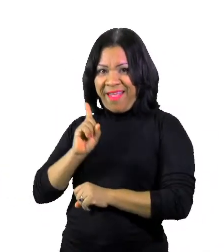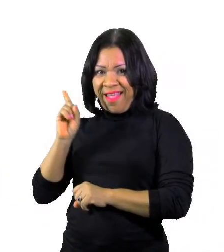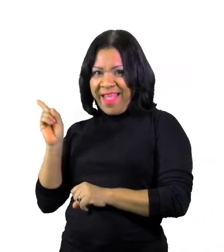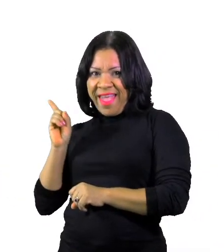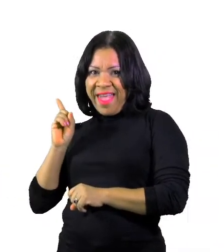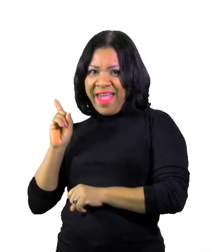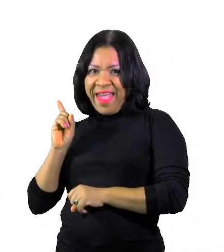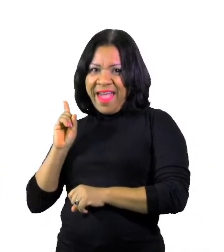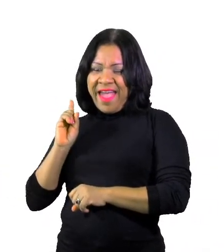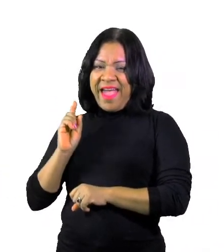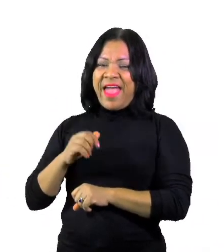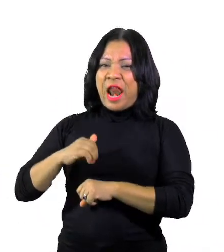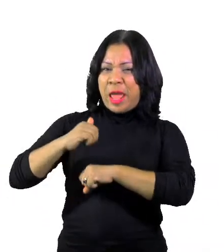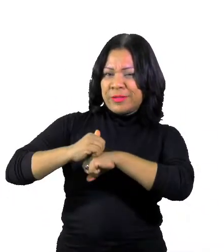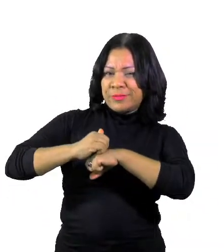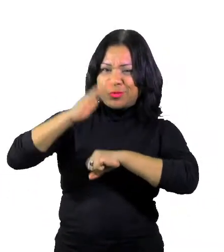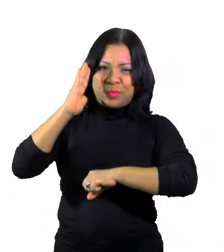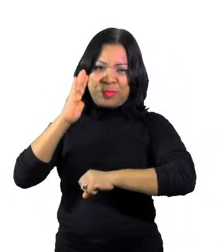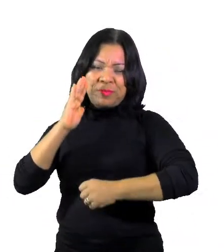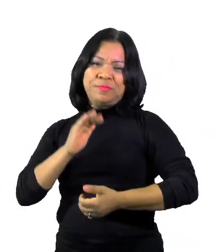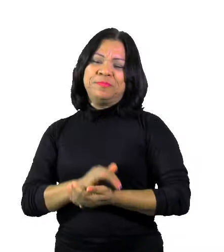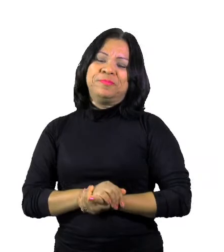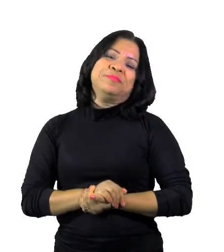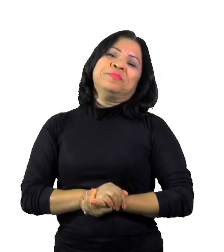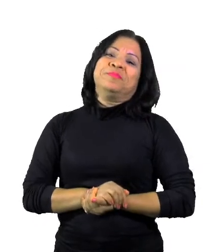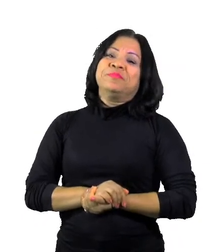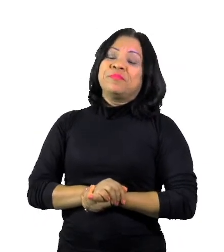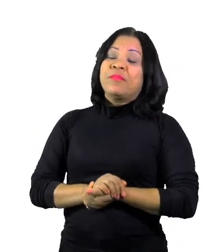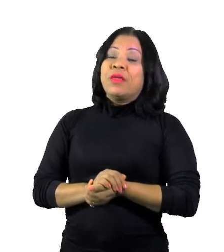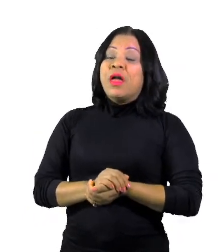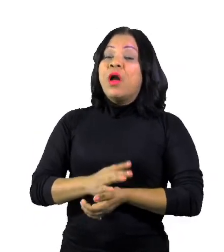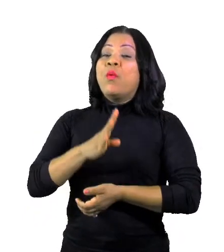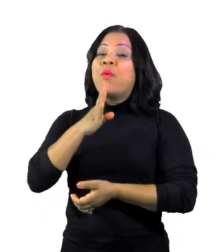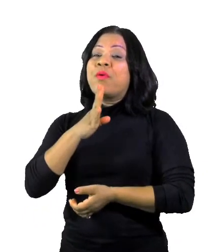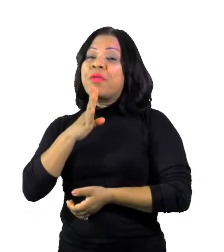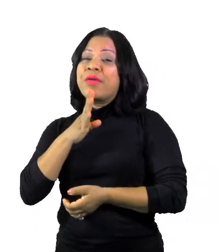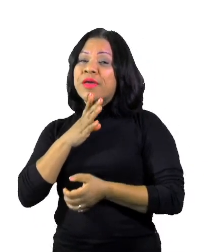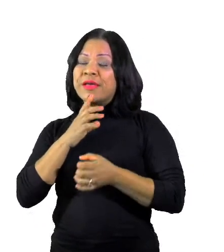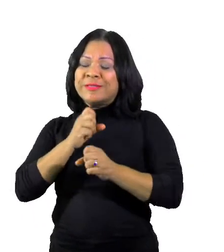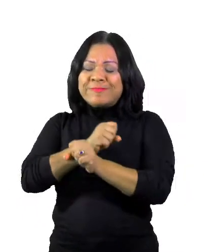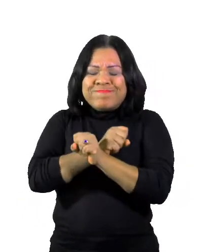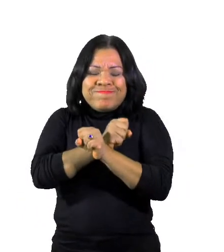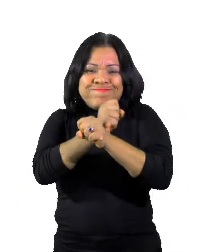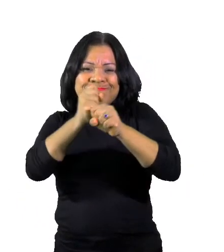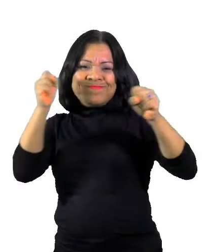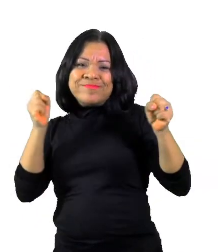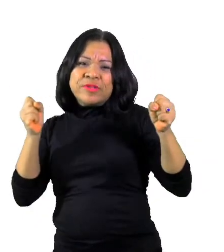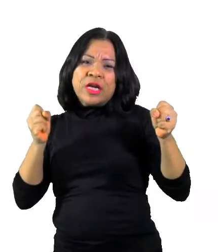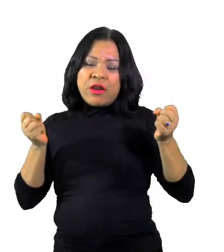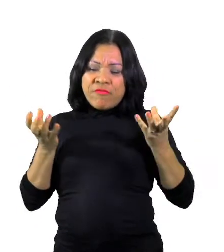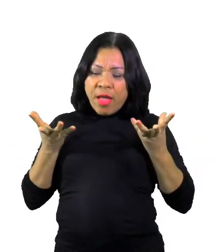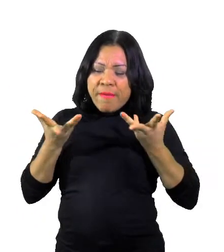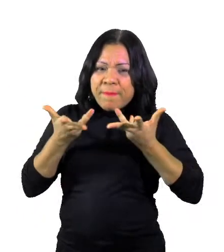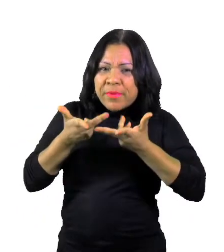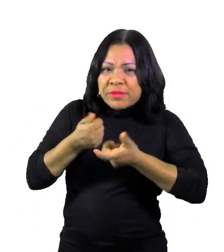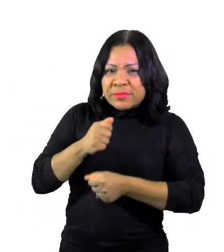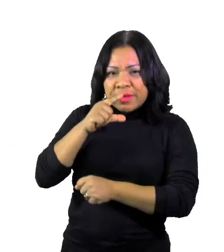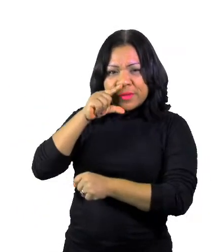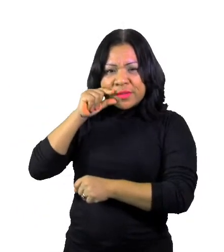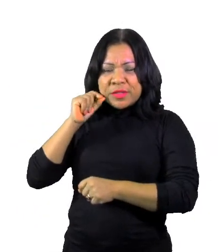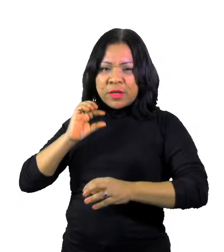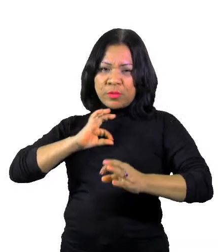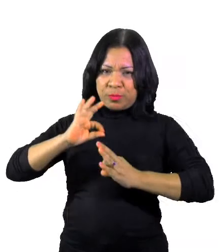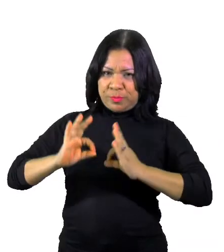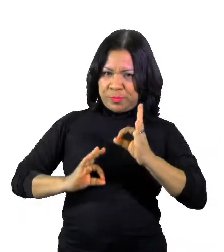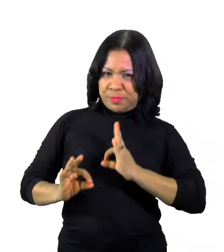lá. Conheça as incríveis habilidades da onça pintada e saiba mais